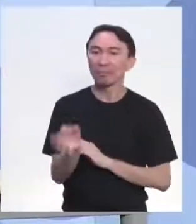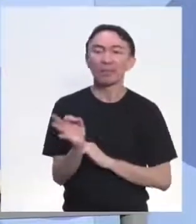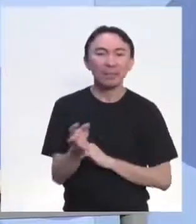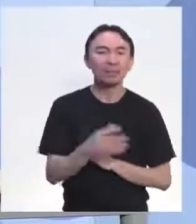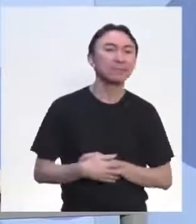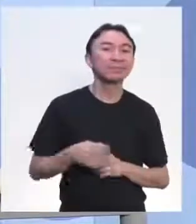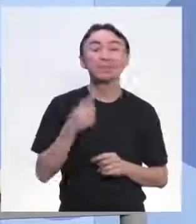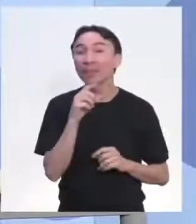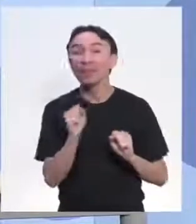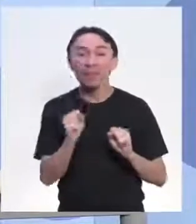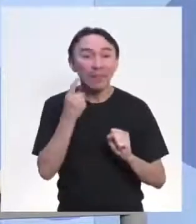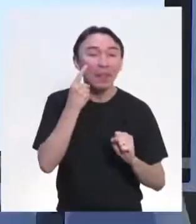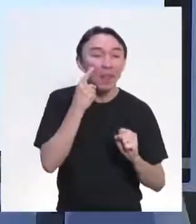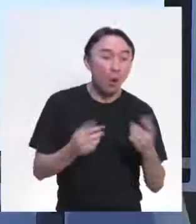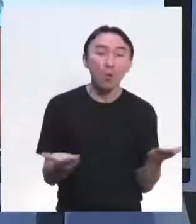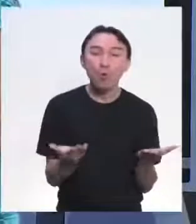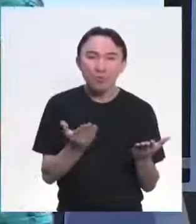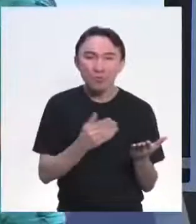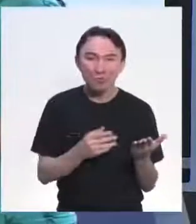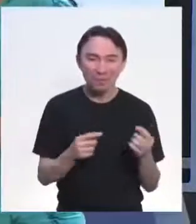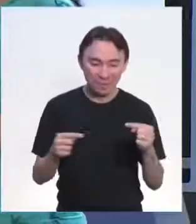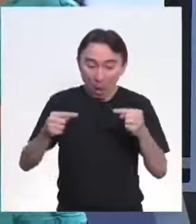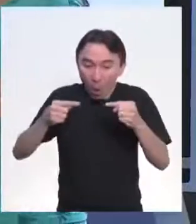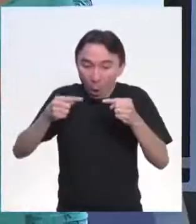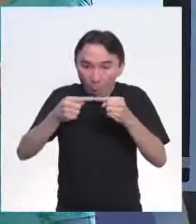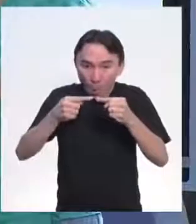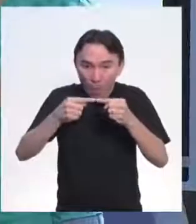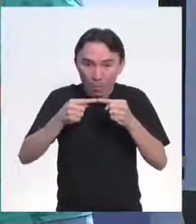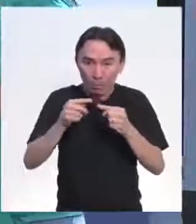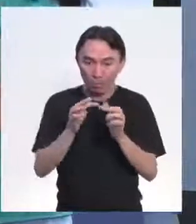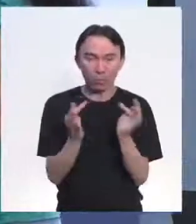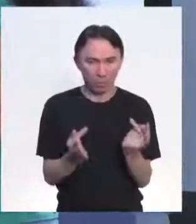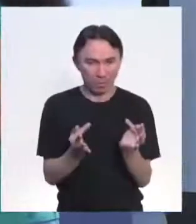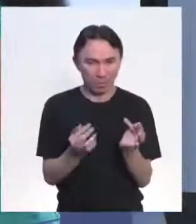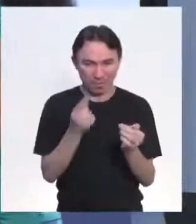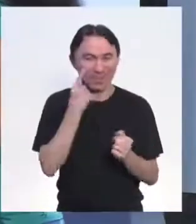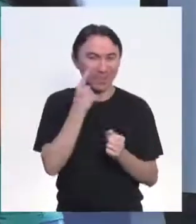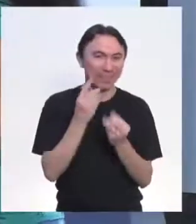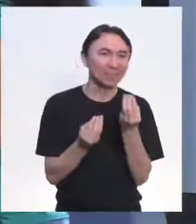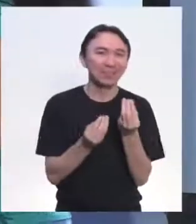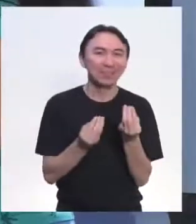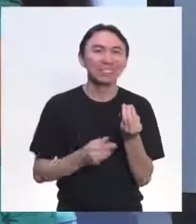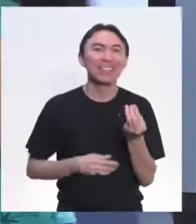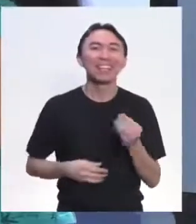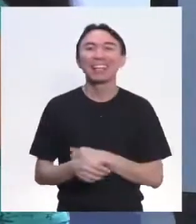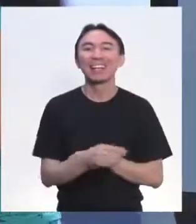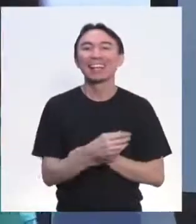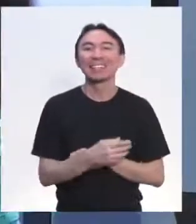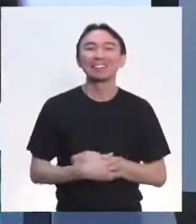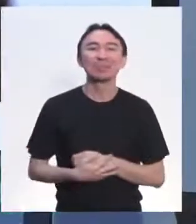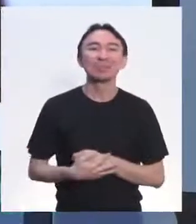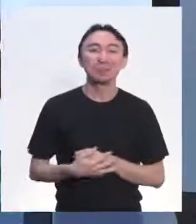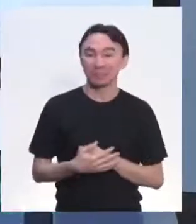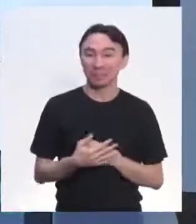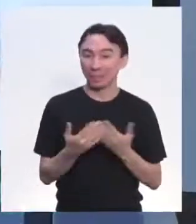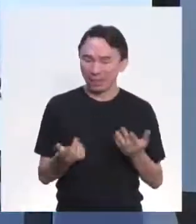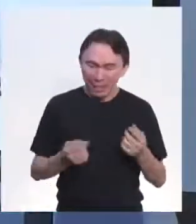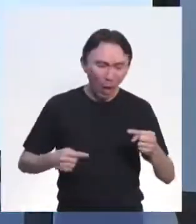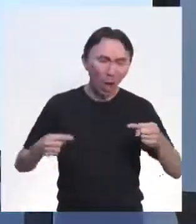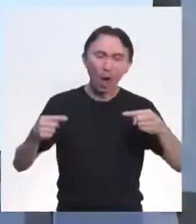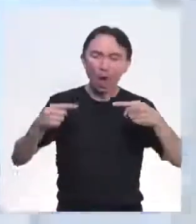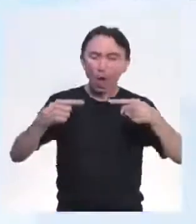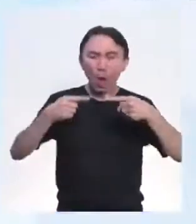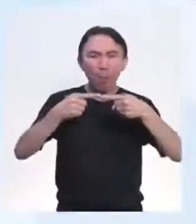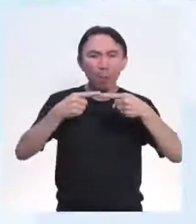combinação simples hoje? Vamos. Então, pessoal, vamos lá. Aqui comigo, prestem atenção. Quando a gente fala em